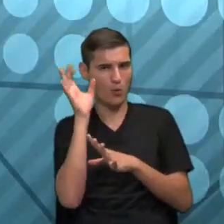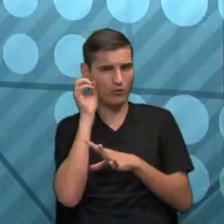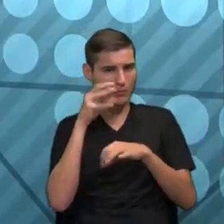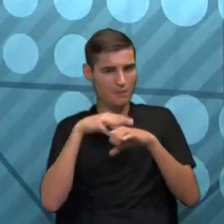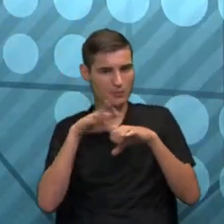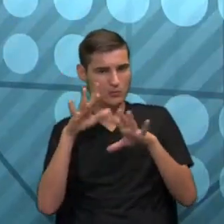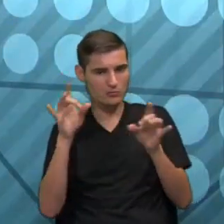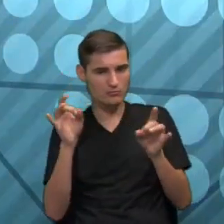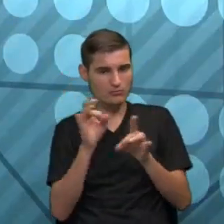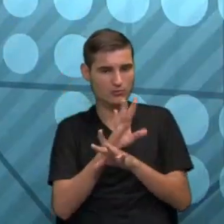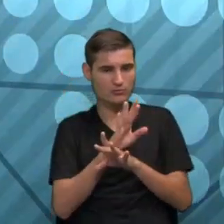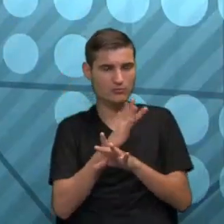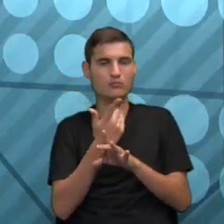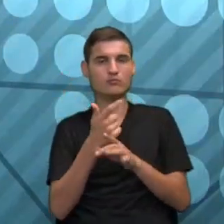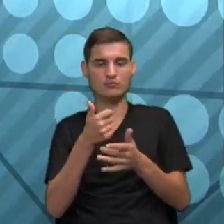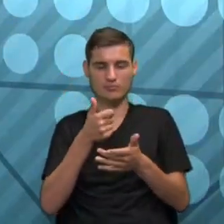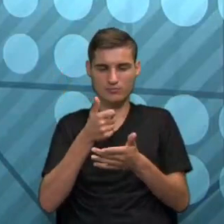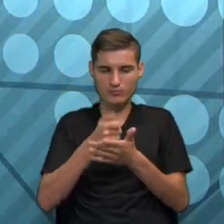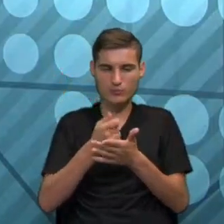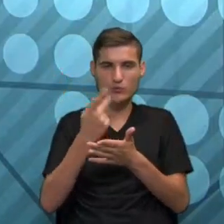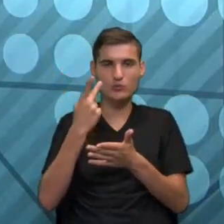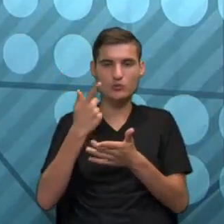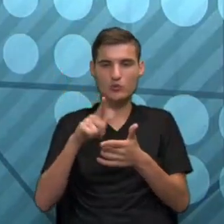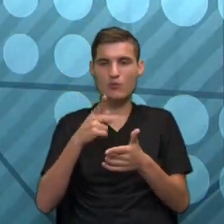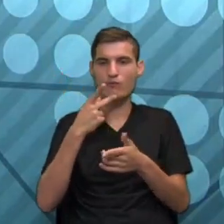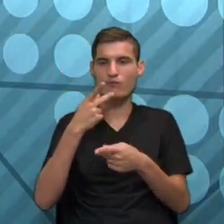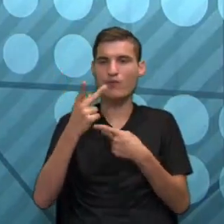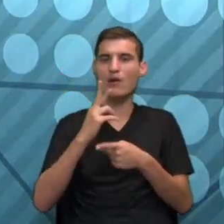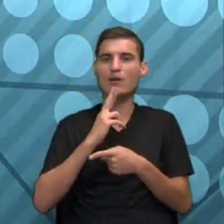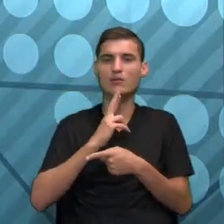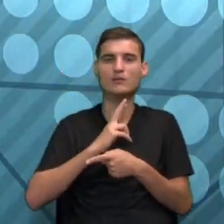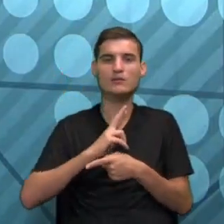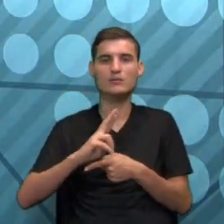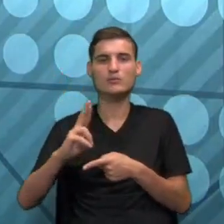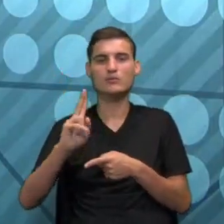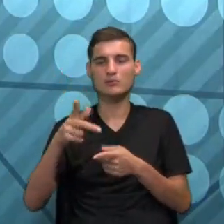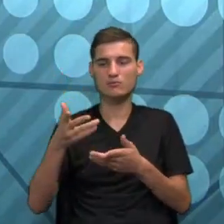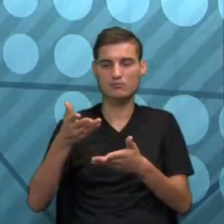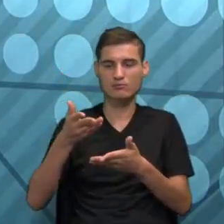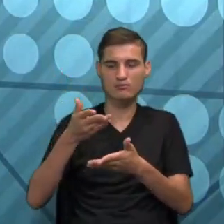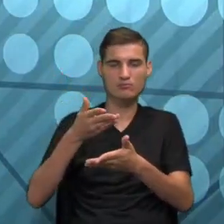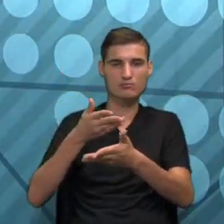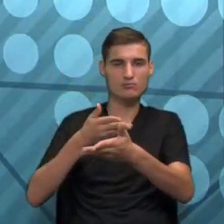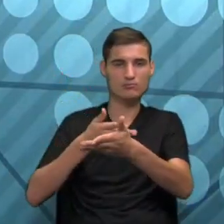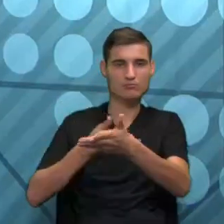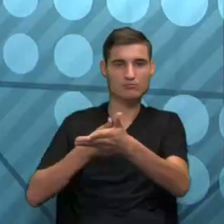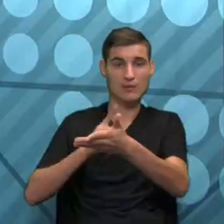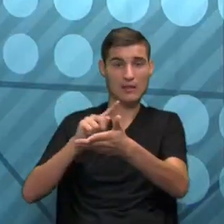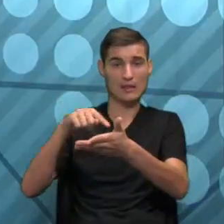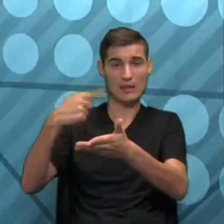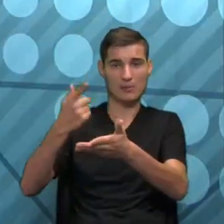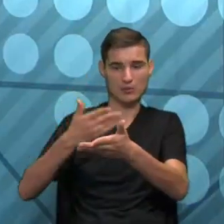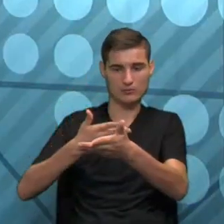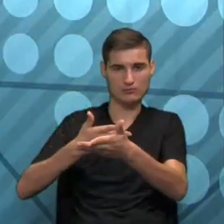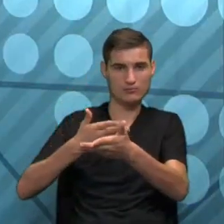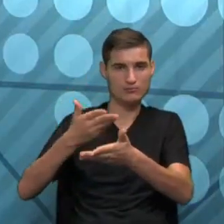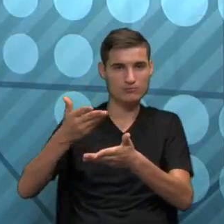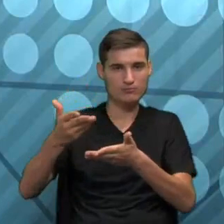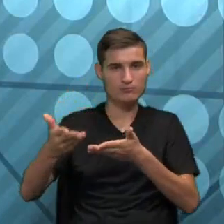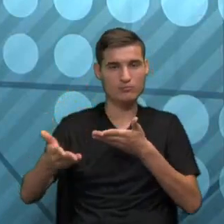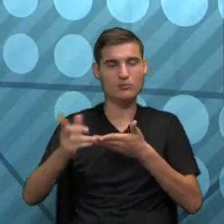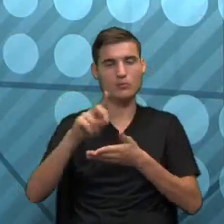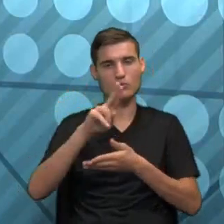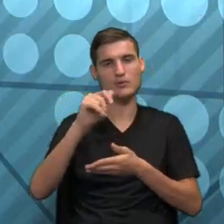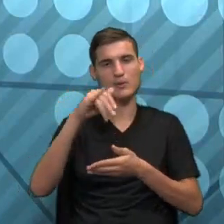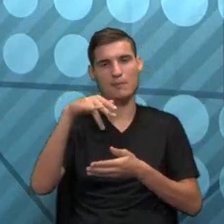mensagem, aperta de novo o botão e vai falar. A comunicação fez o outro sentido. Comunicação, então,